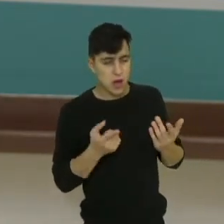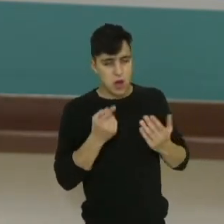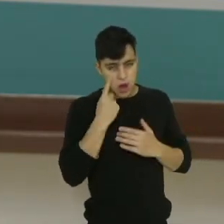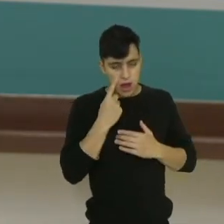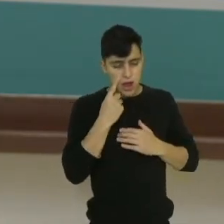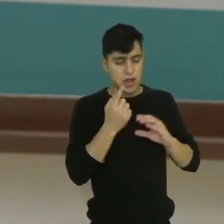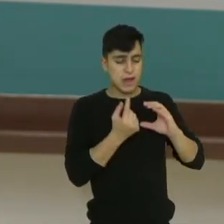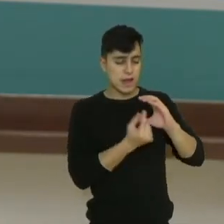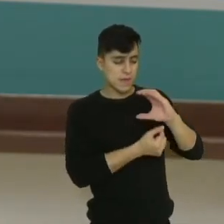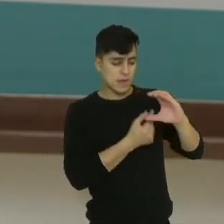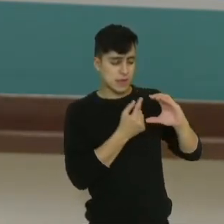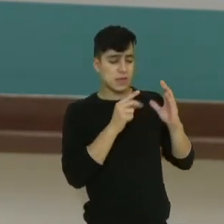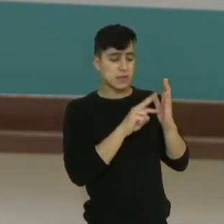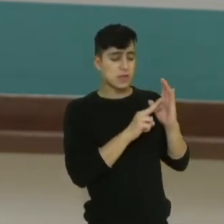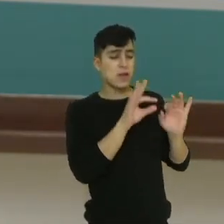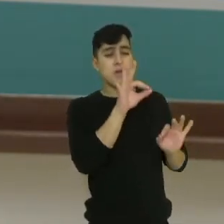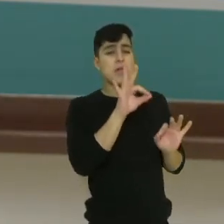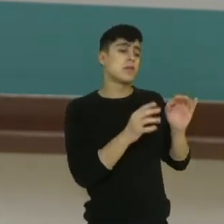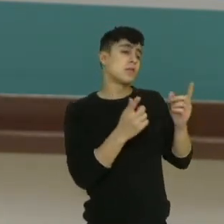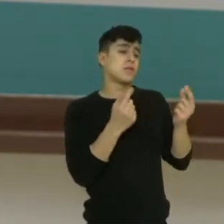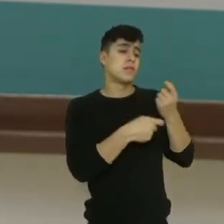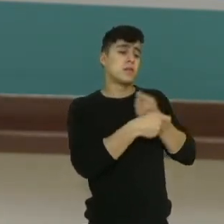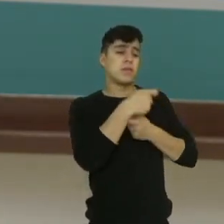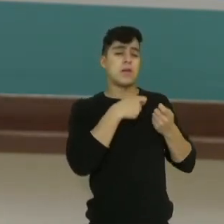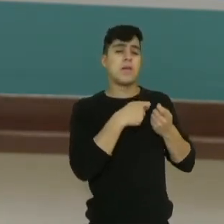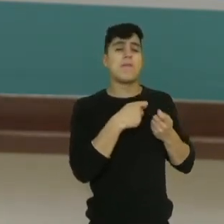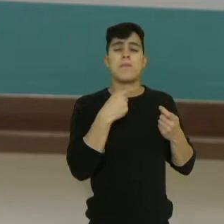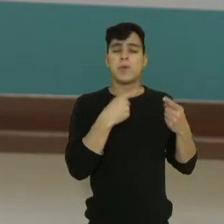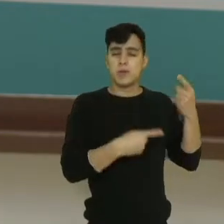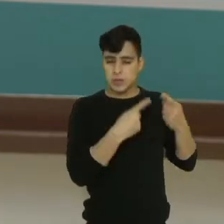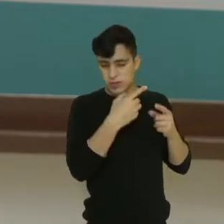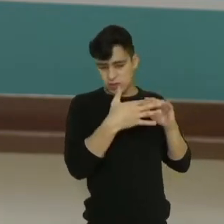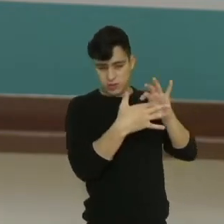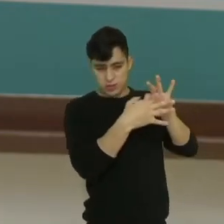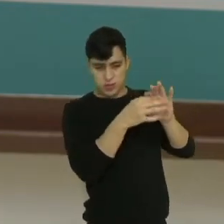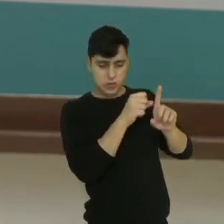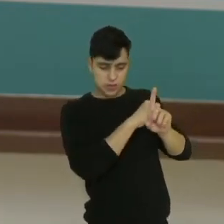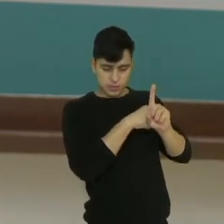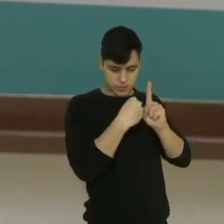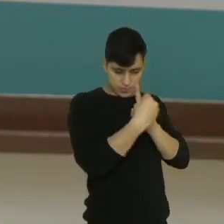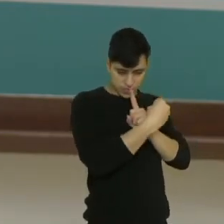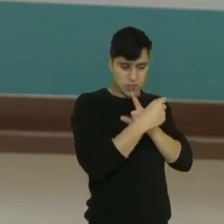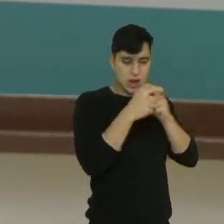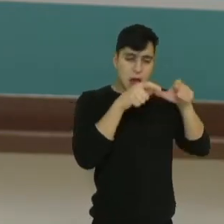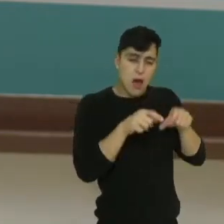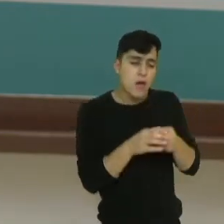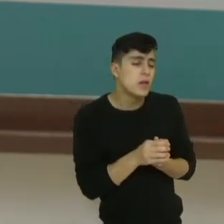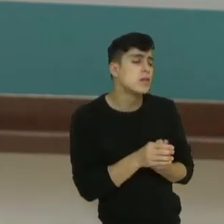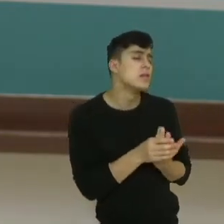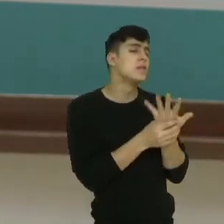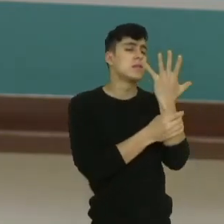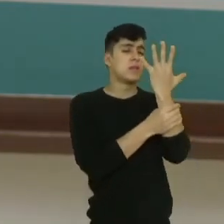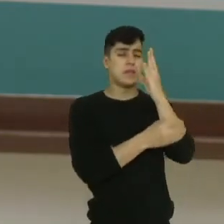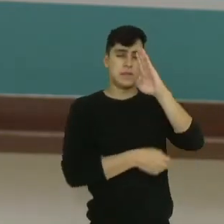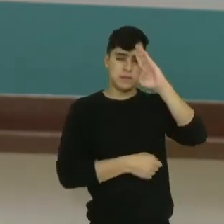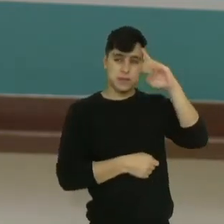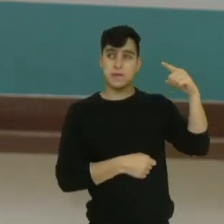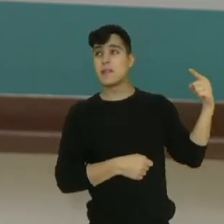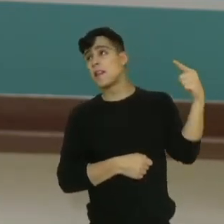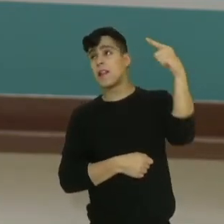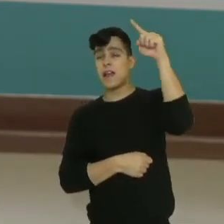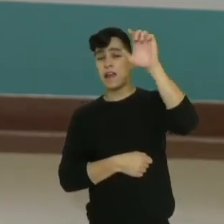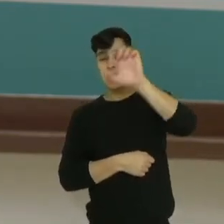uma organização econômica, política e social, onde a origem se deu principalmente na Europa